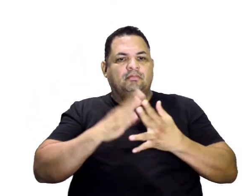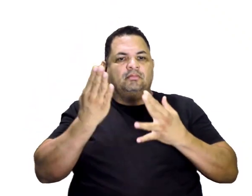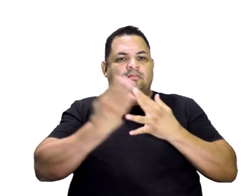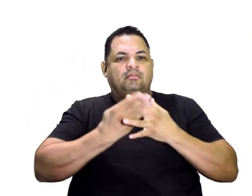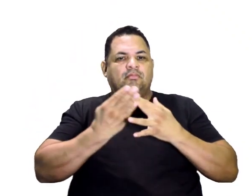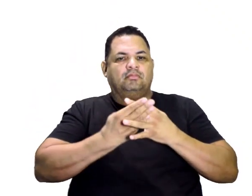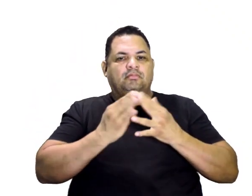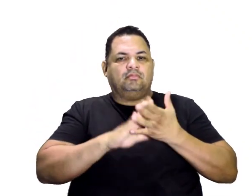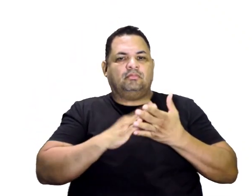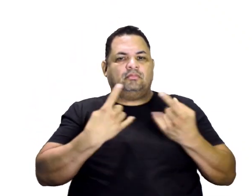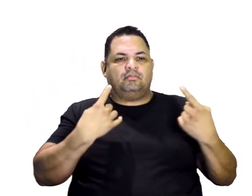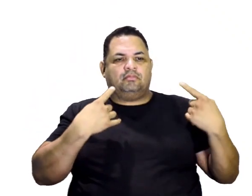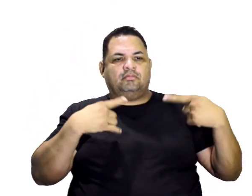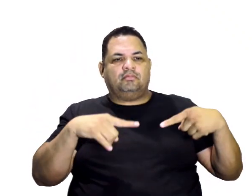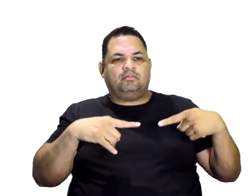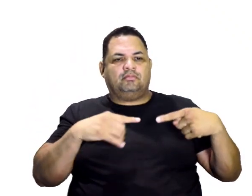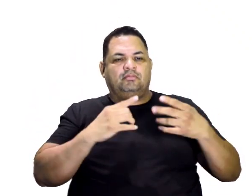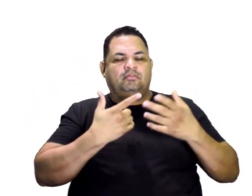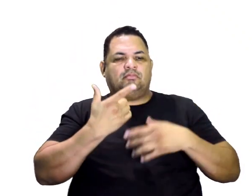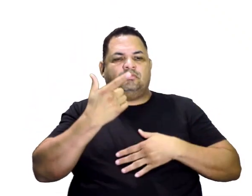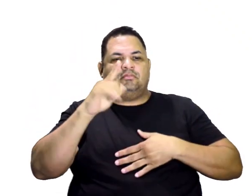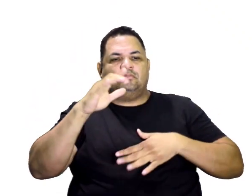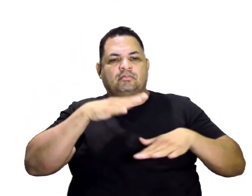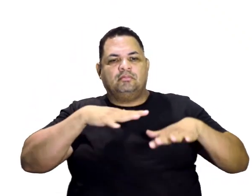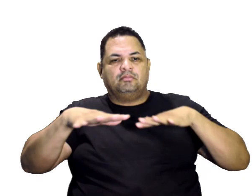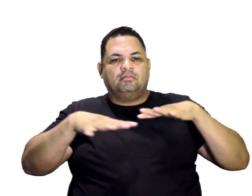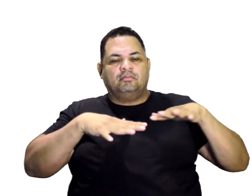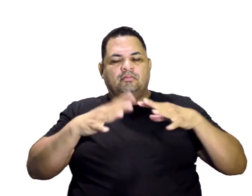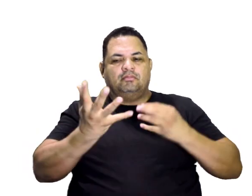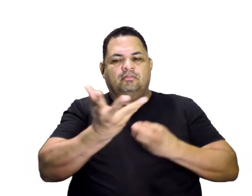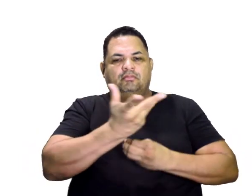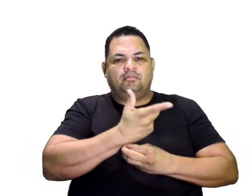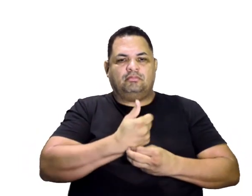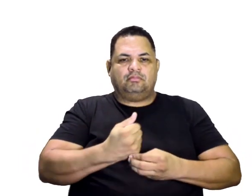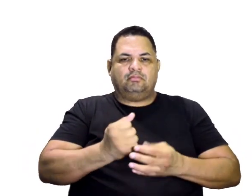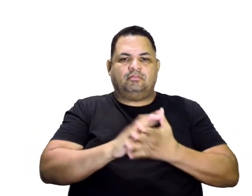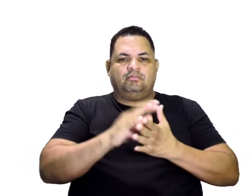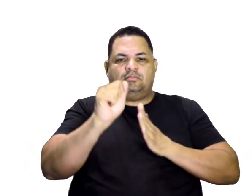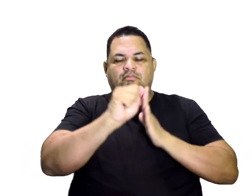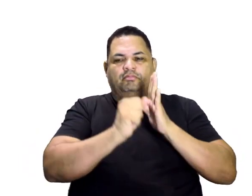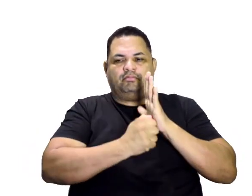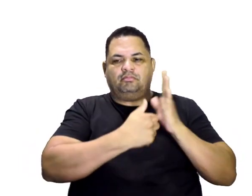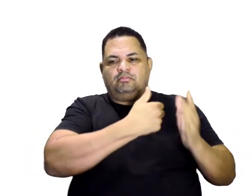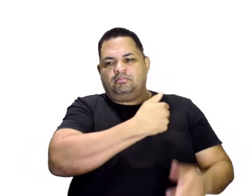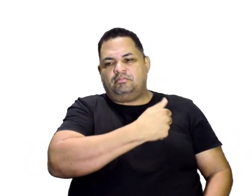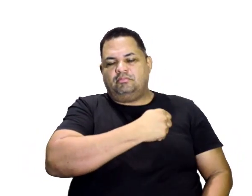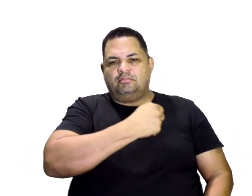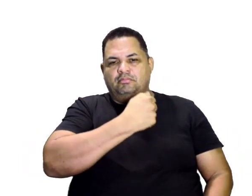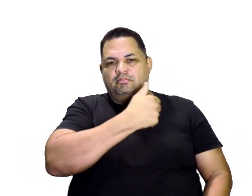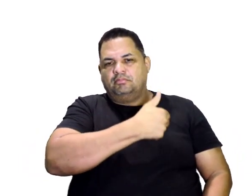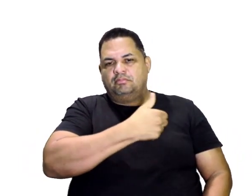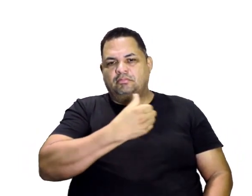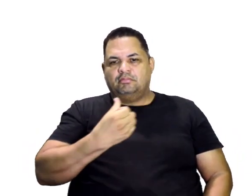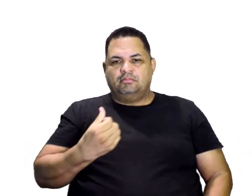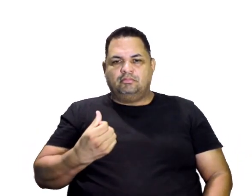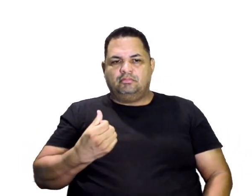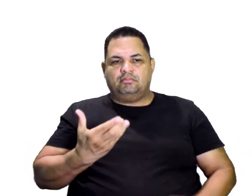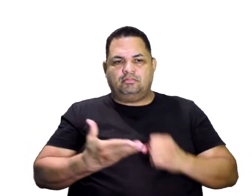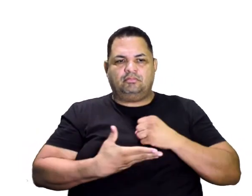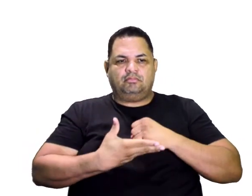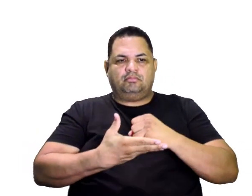o barroco se coloca como oposição a outro movimento artístico do século